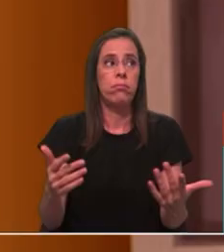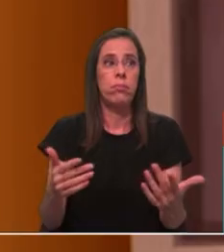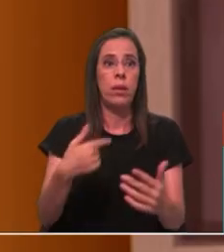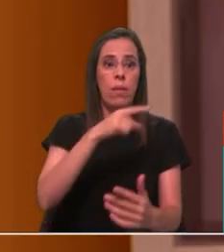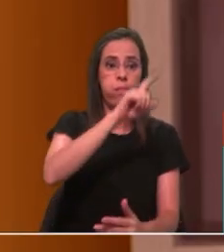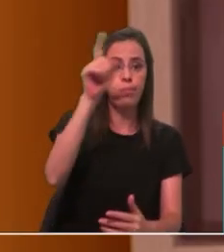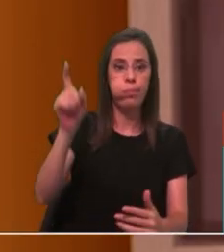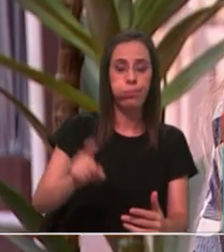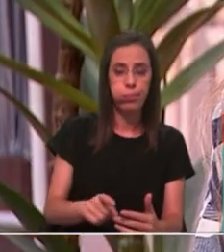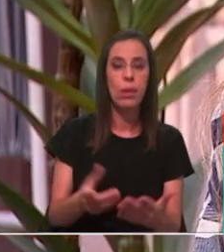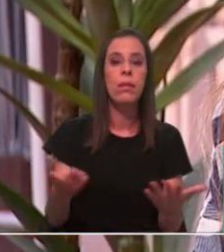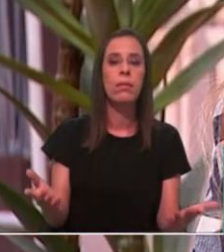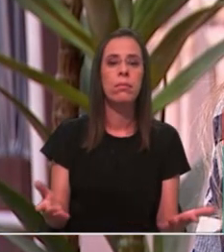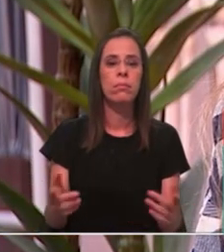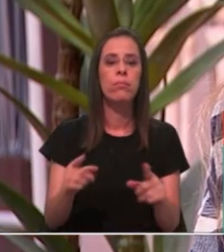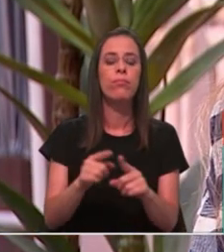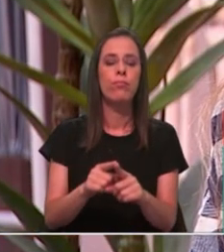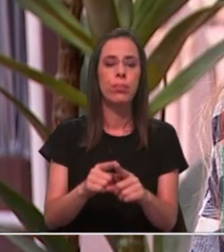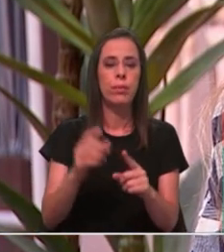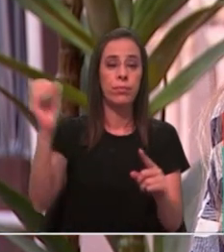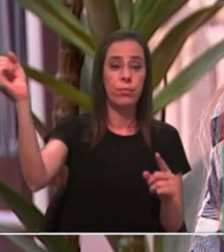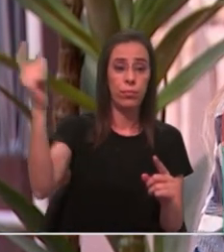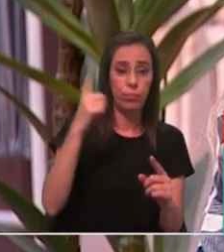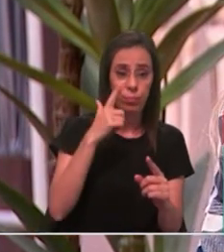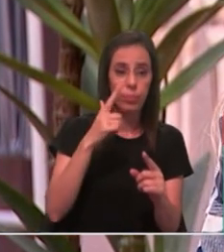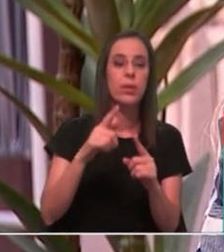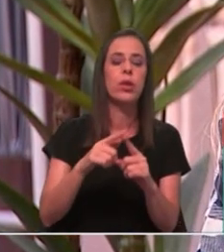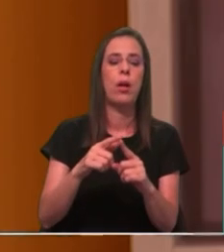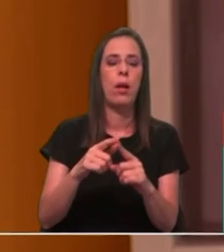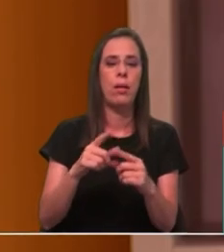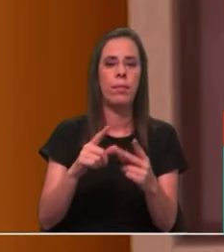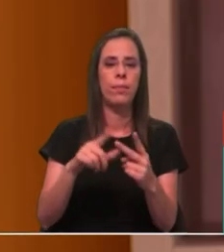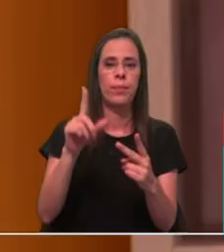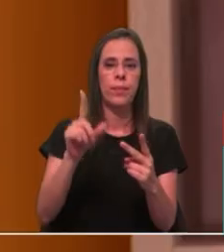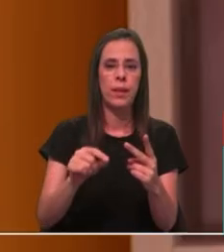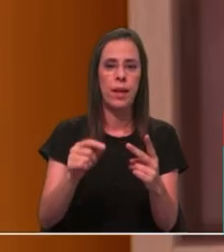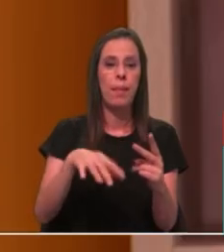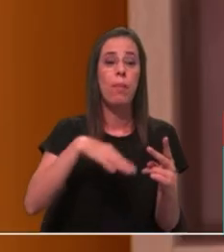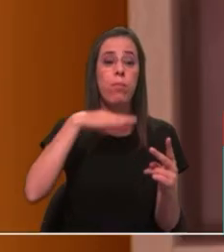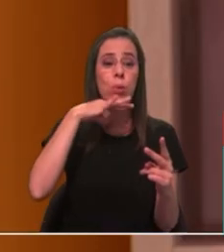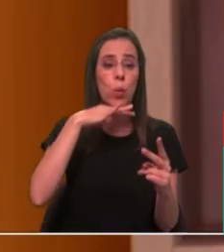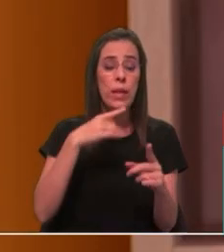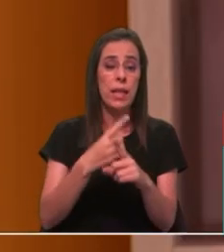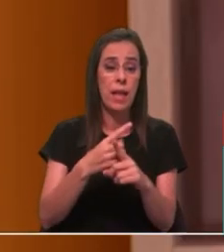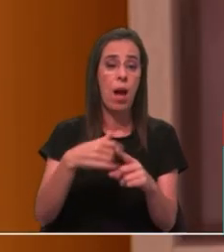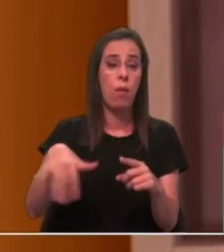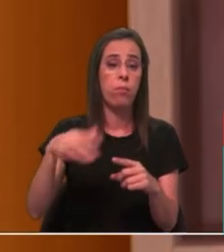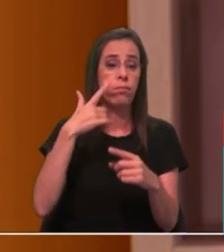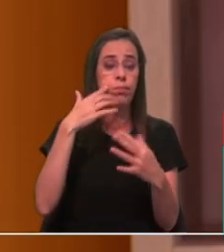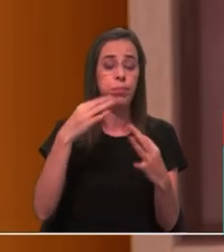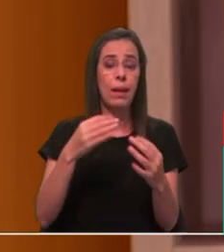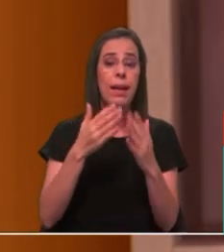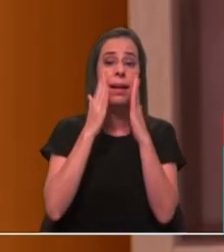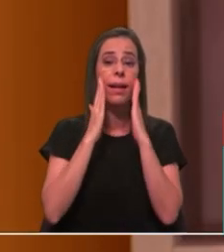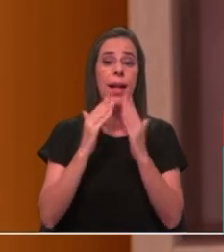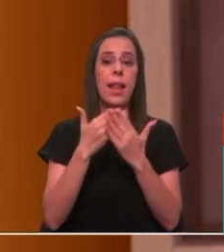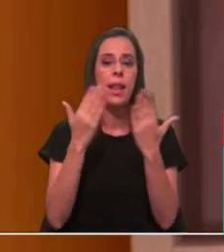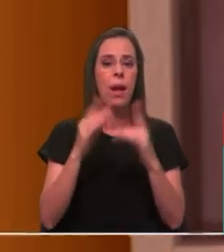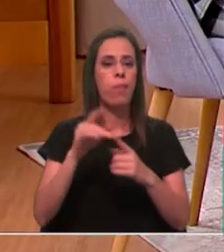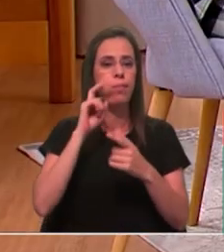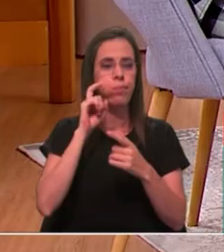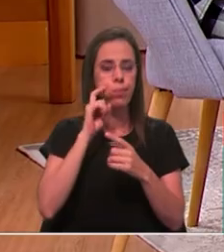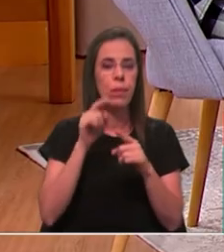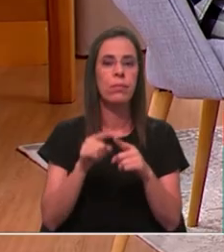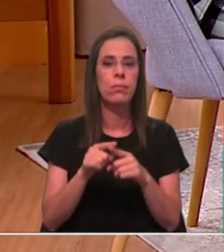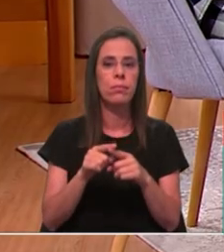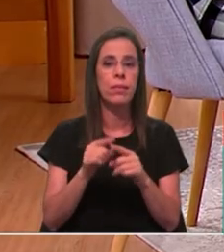durante o dia, nomeadamente as agressões da radiação ultravioleta, mas também da própria poluição. Sim. Portanto, um creme de dia é além de